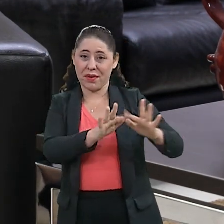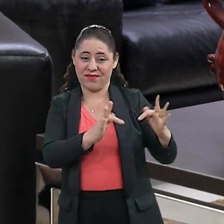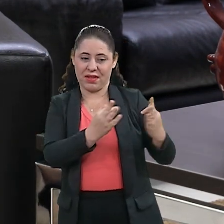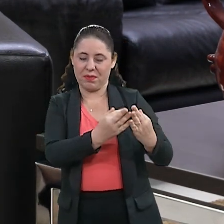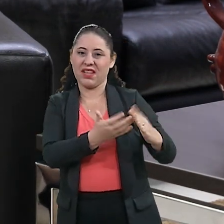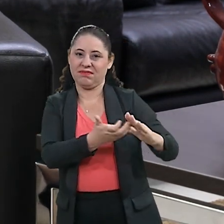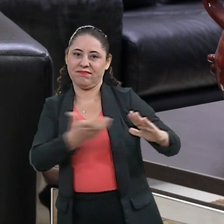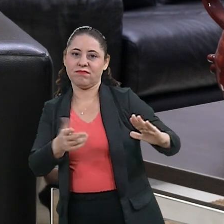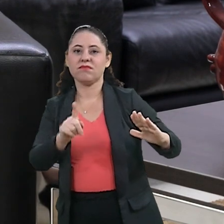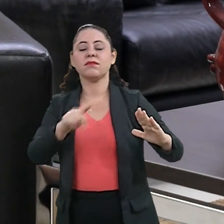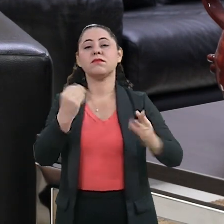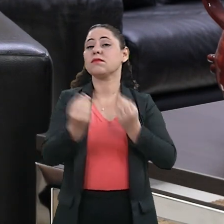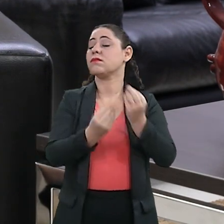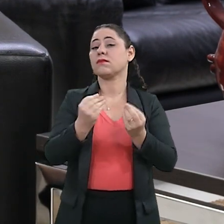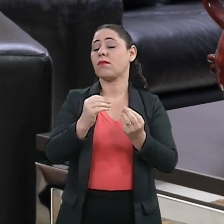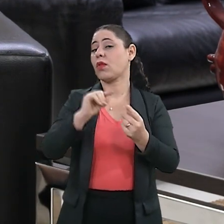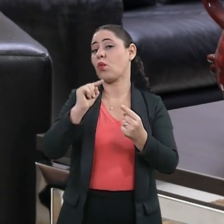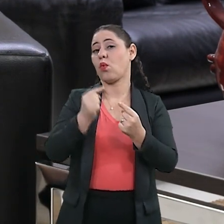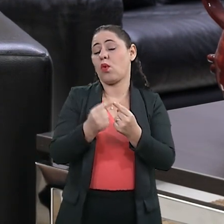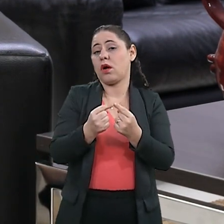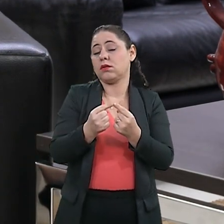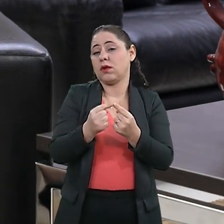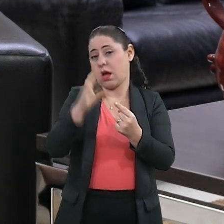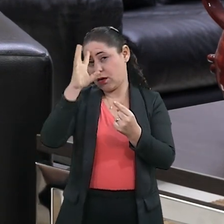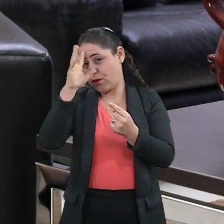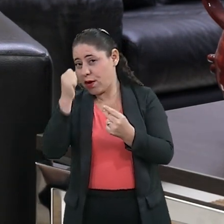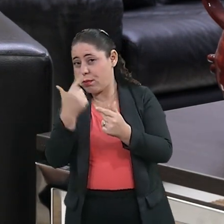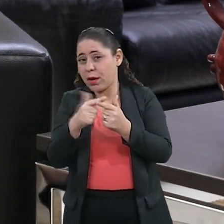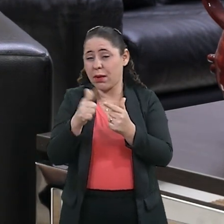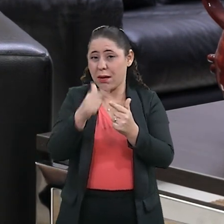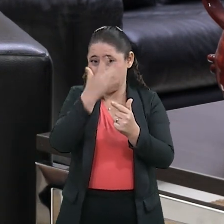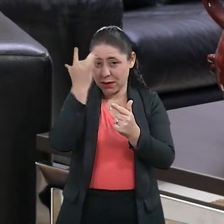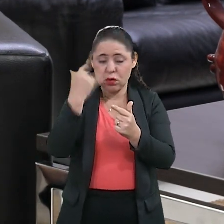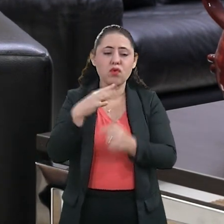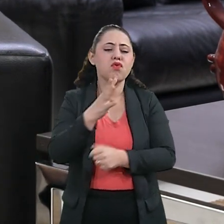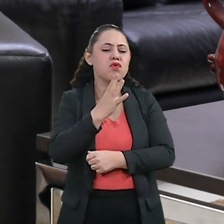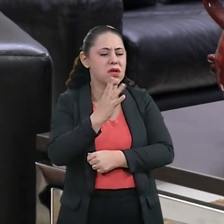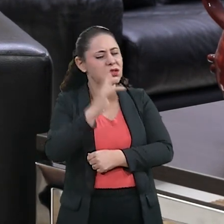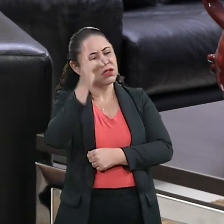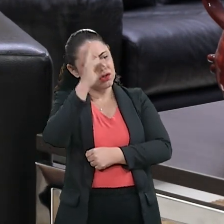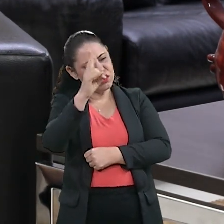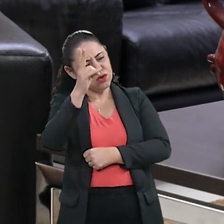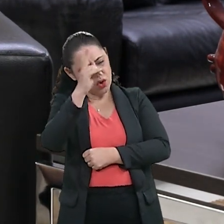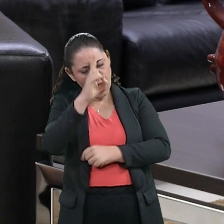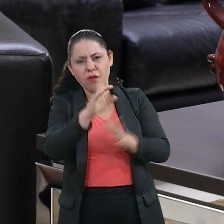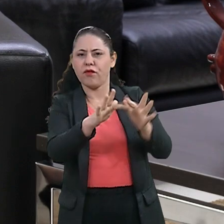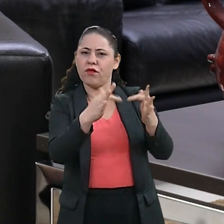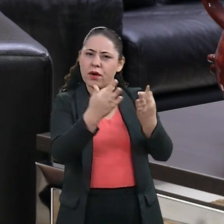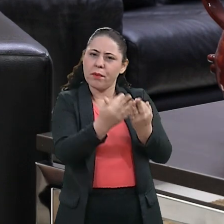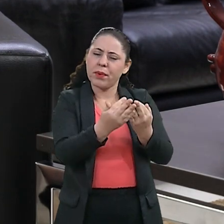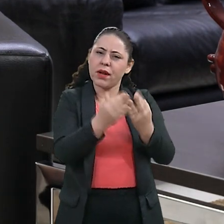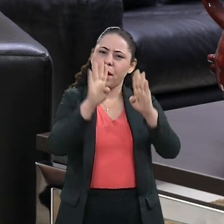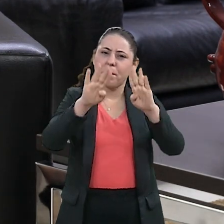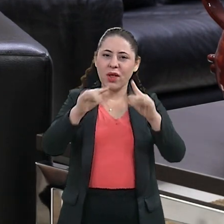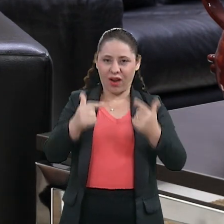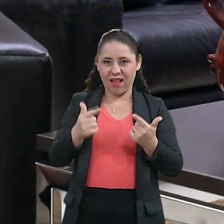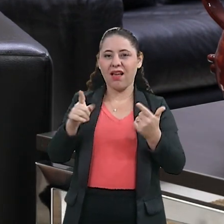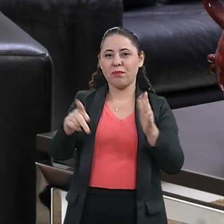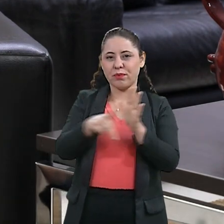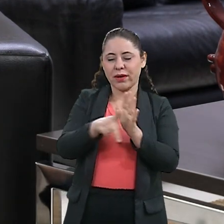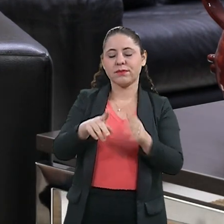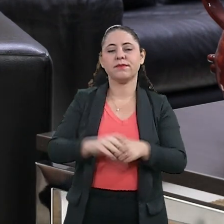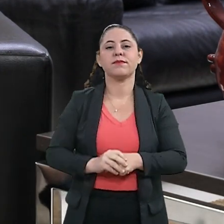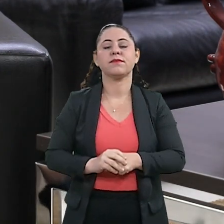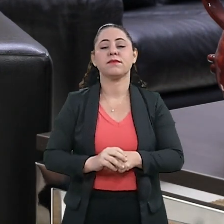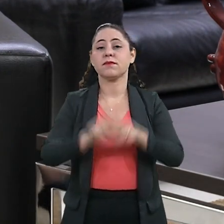poder familiar, uma forma encontrada para facilitar que essa pessoa conheça sua história e sua origem biológica.